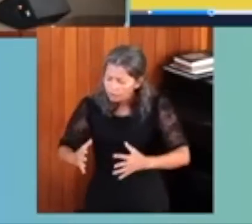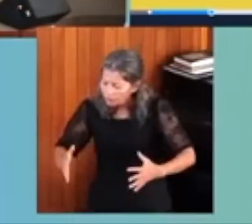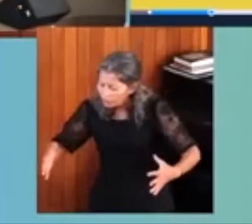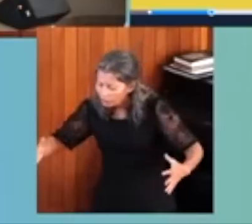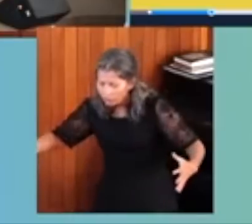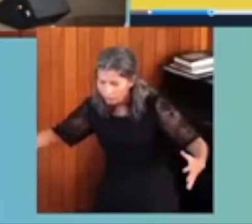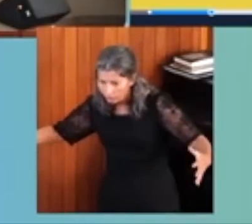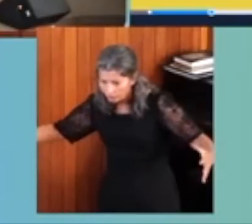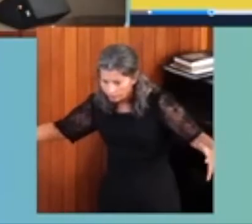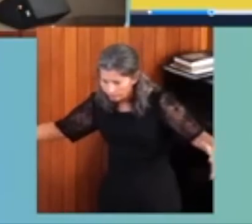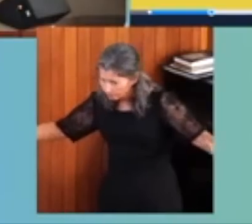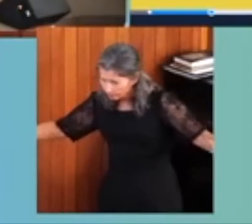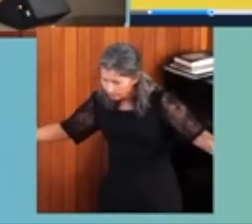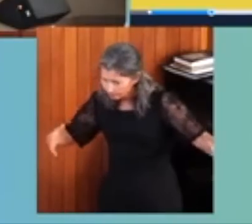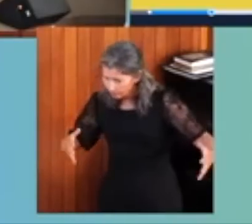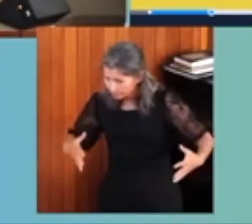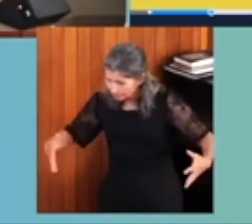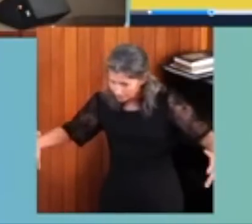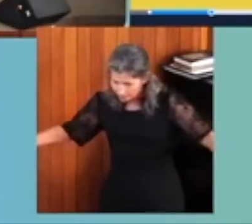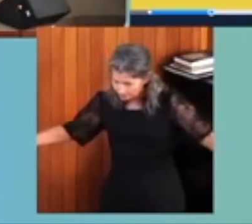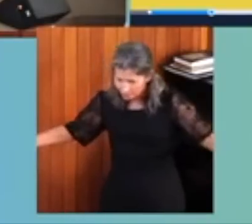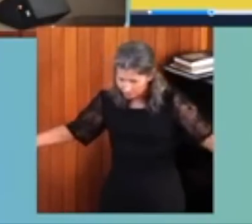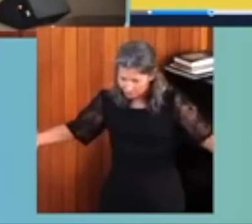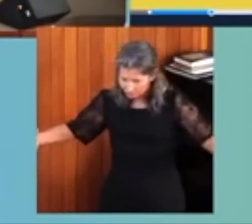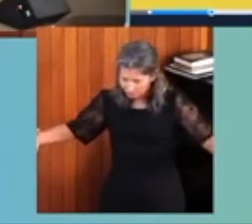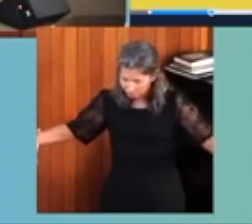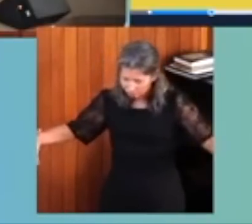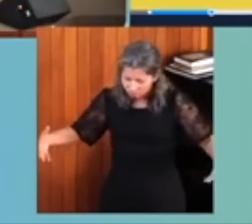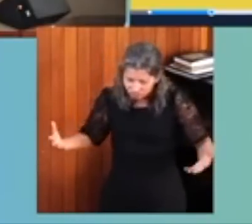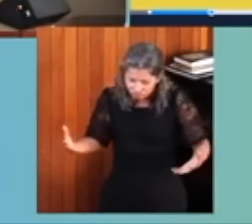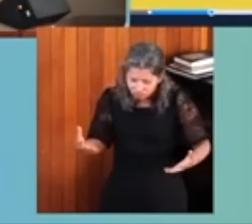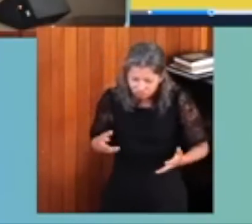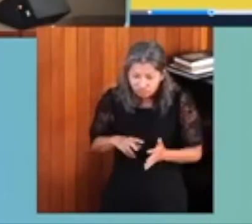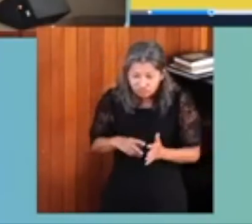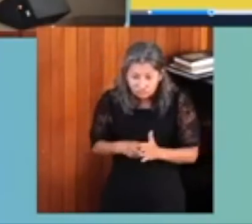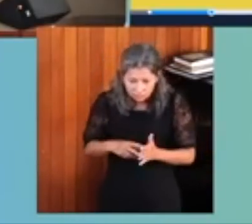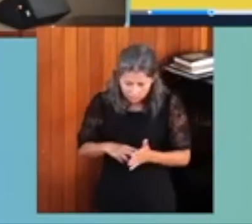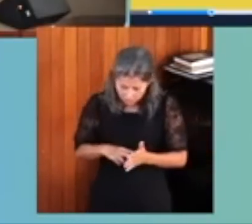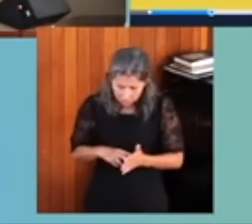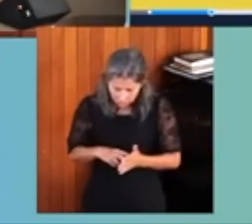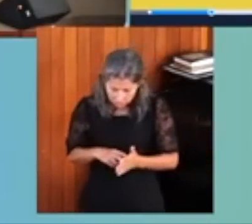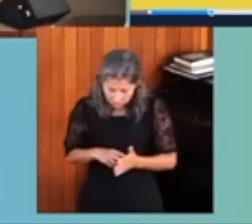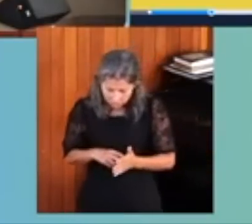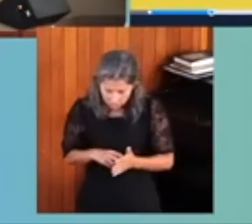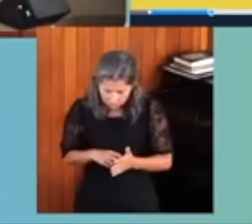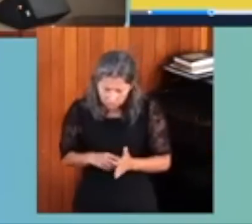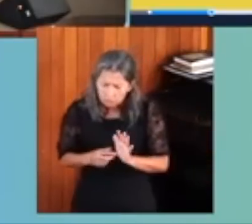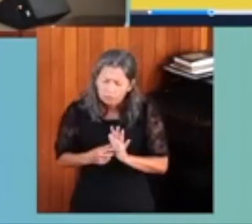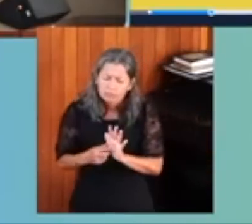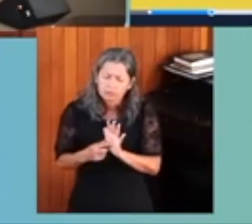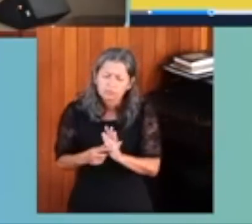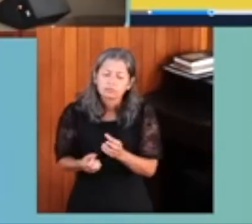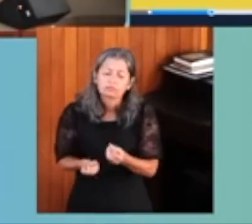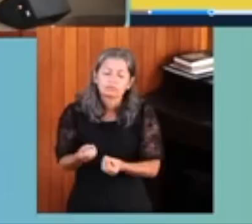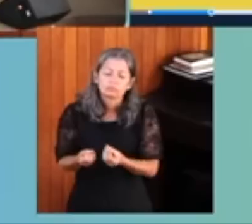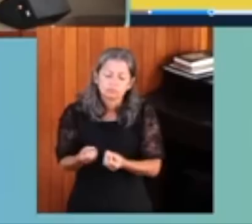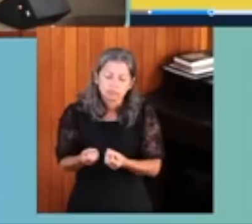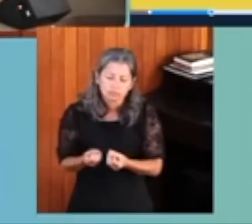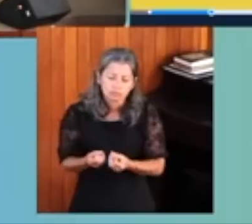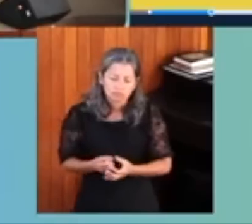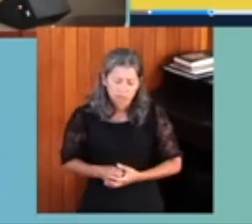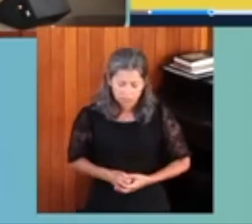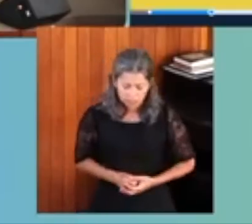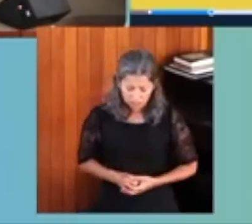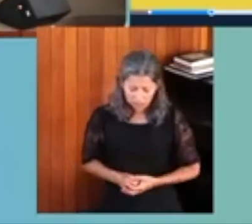mortas, né? Então você já percebe que é uma situação, de novo, simbólica. O que representa isso? Nós já vamos entender. Vamos ler